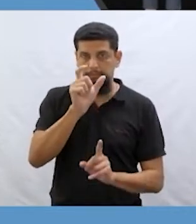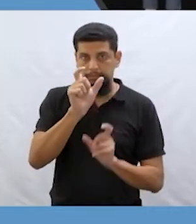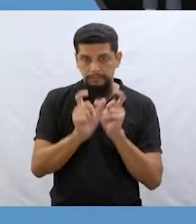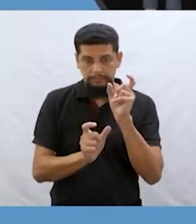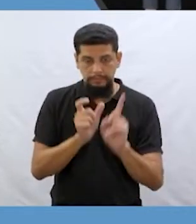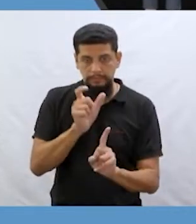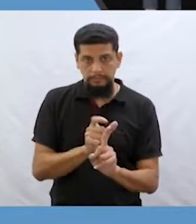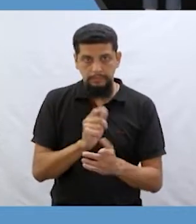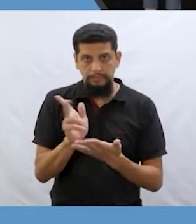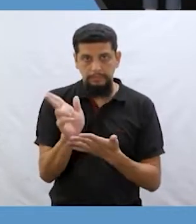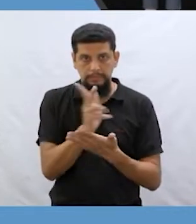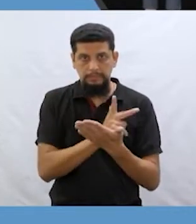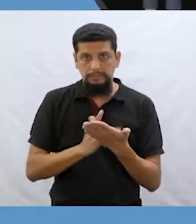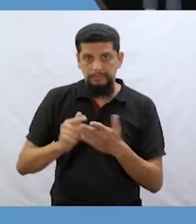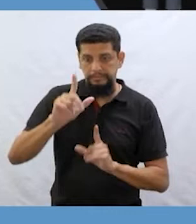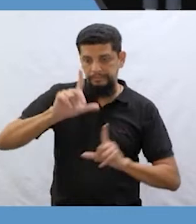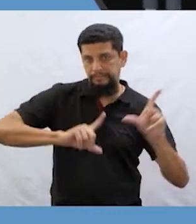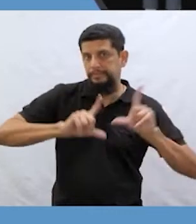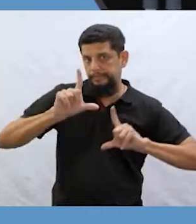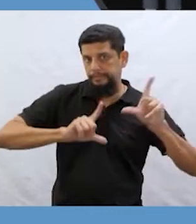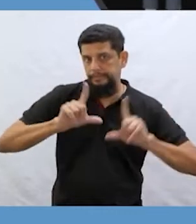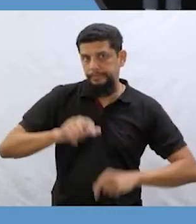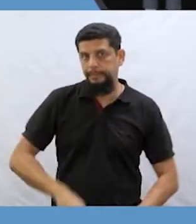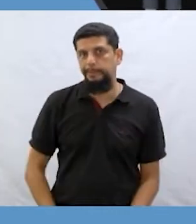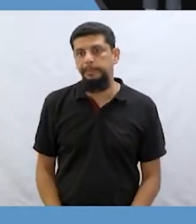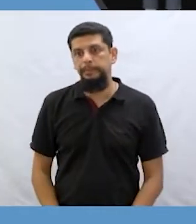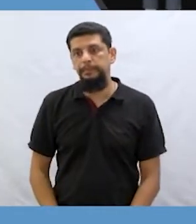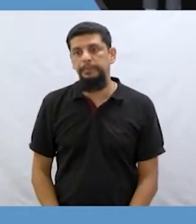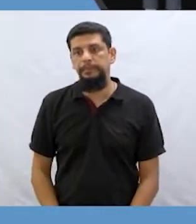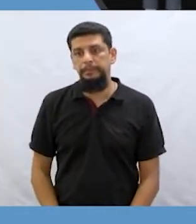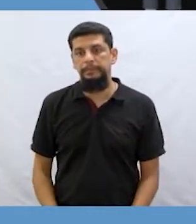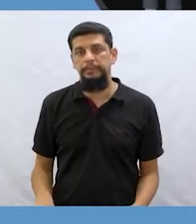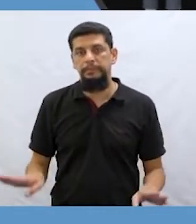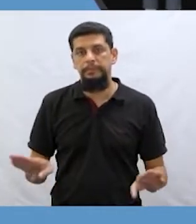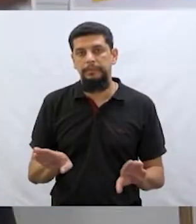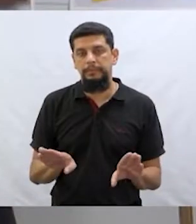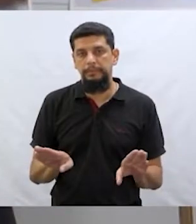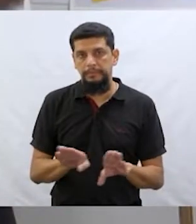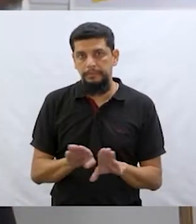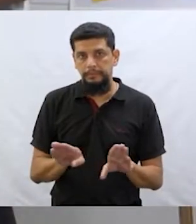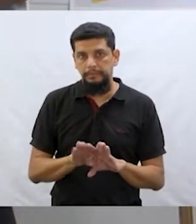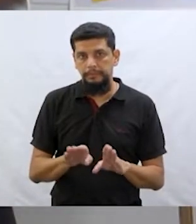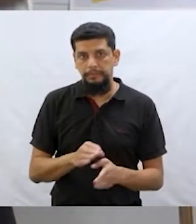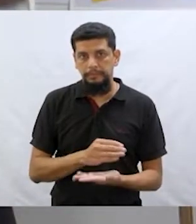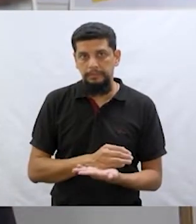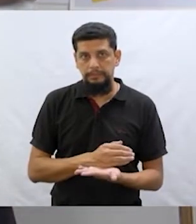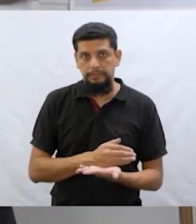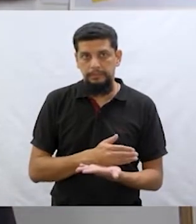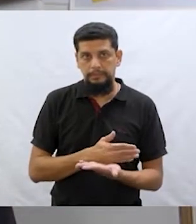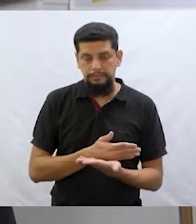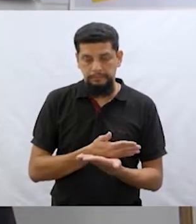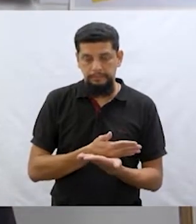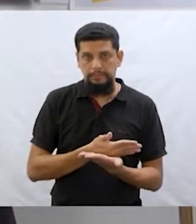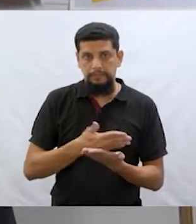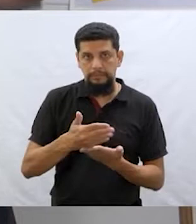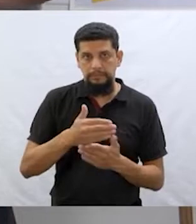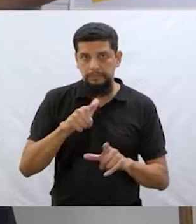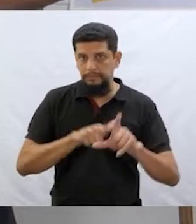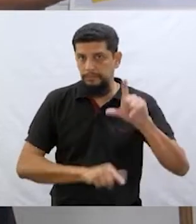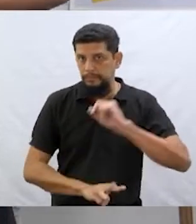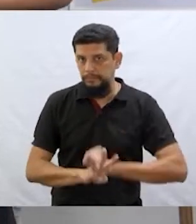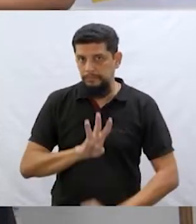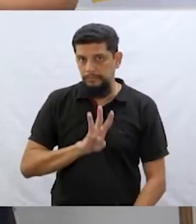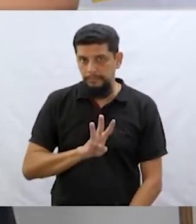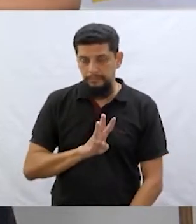lá daquele desenho Toy Story, né? O nome dele também tem lá o W no